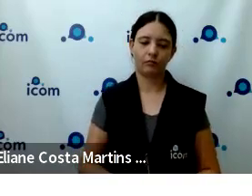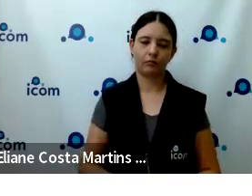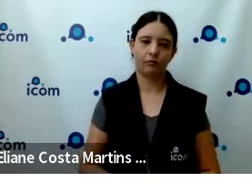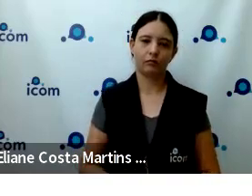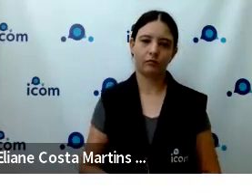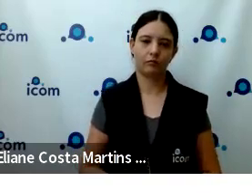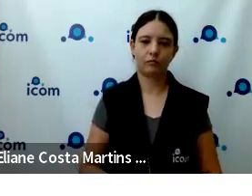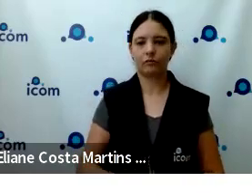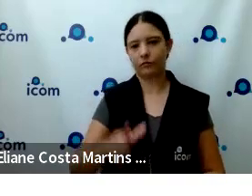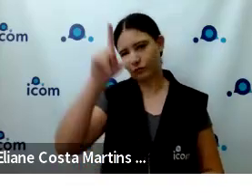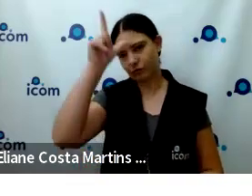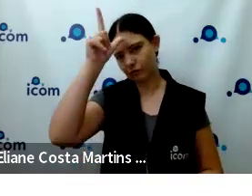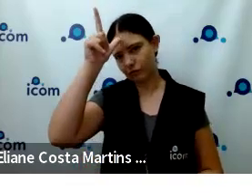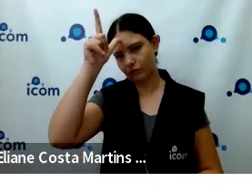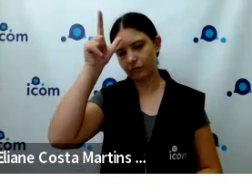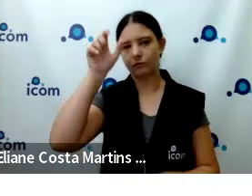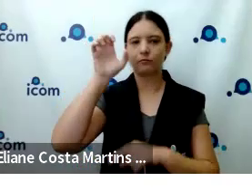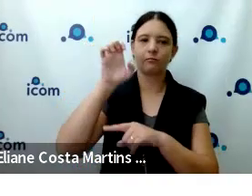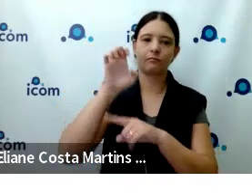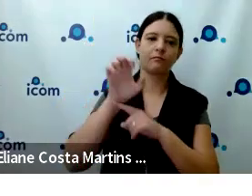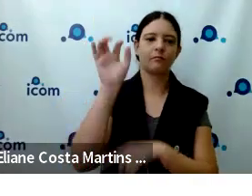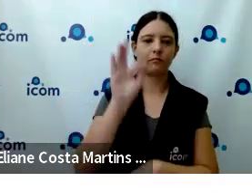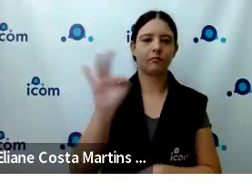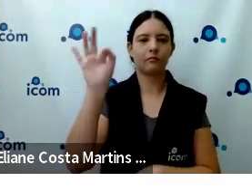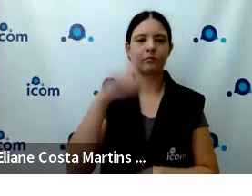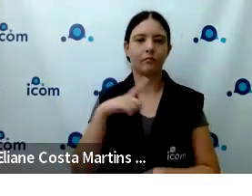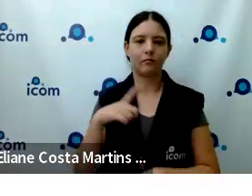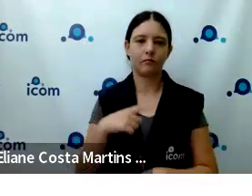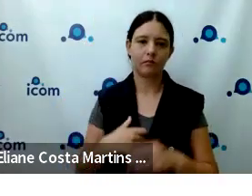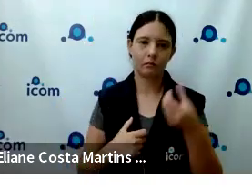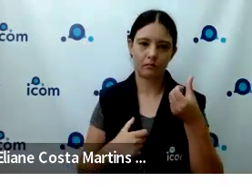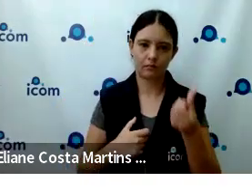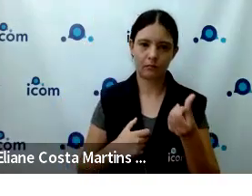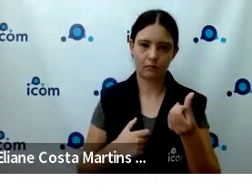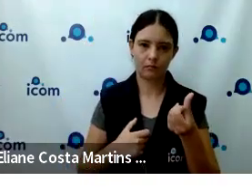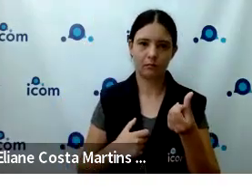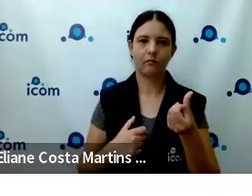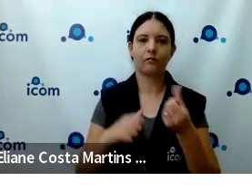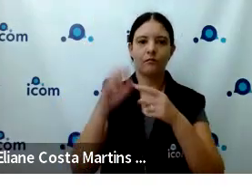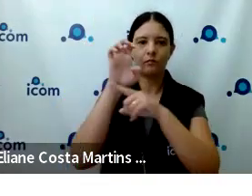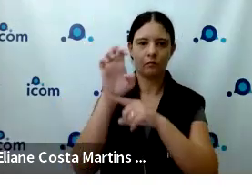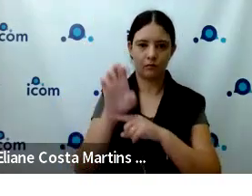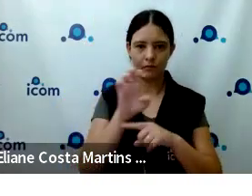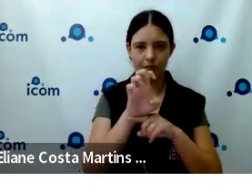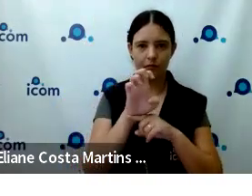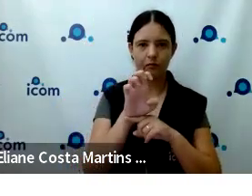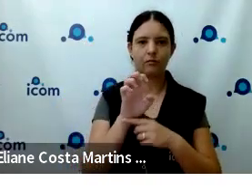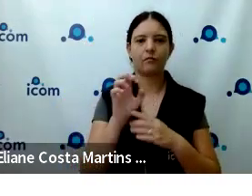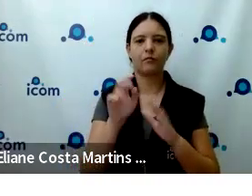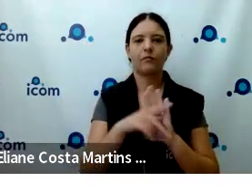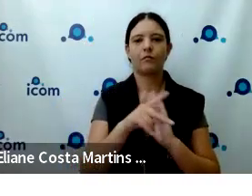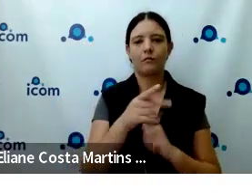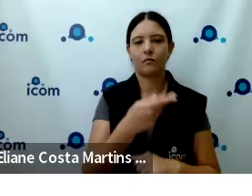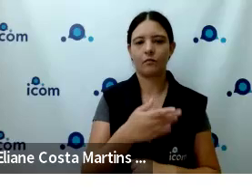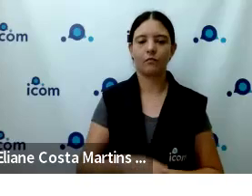A Alemanha é um Estado federal com 16 Länder, os Estados Federados, Estados-membros,